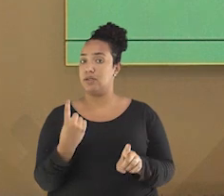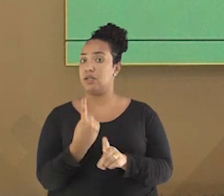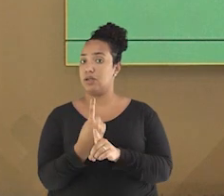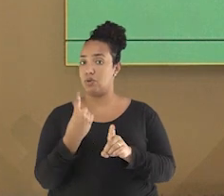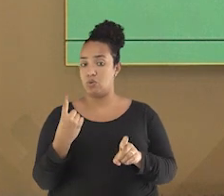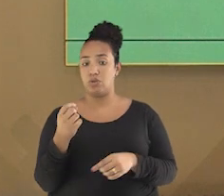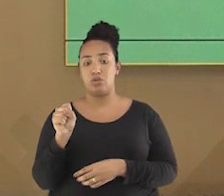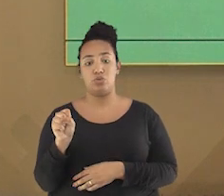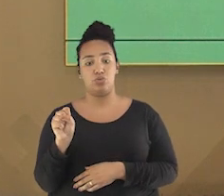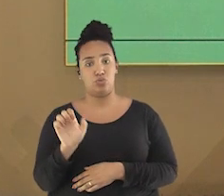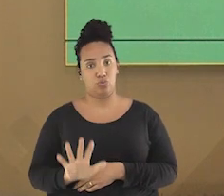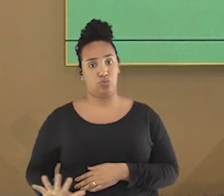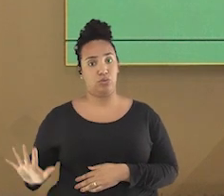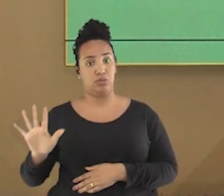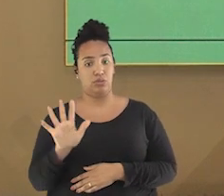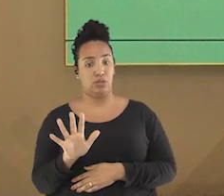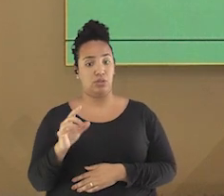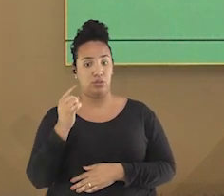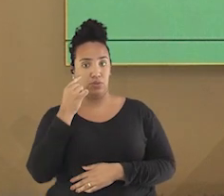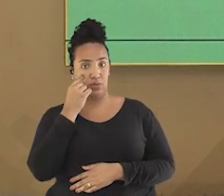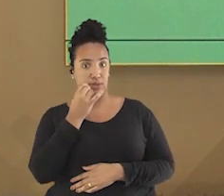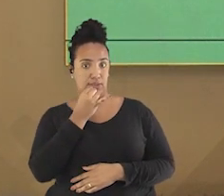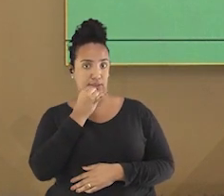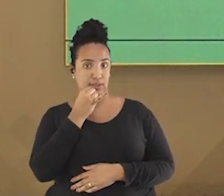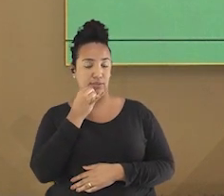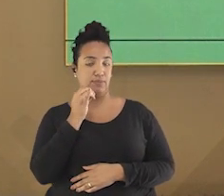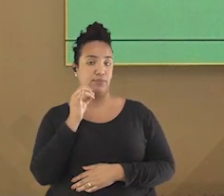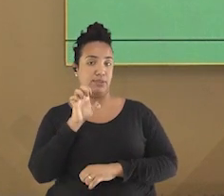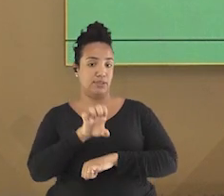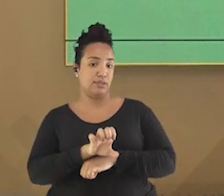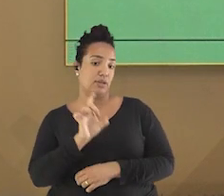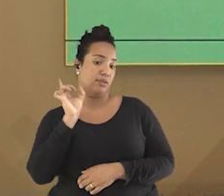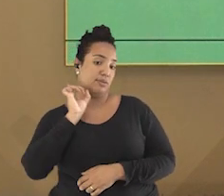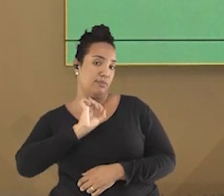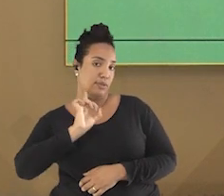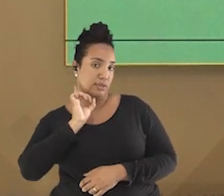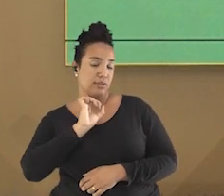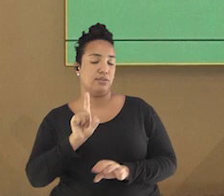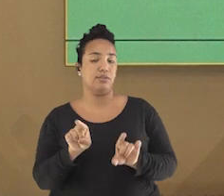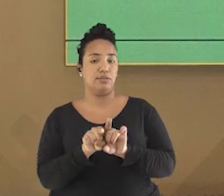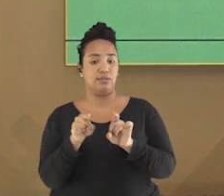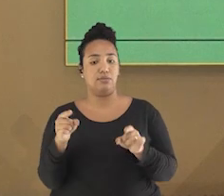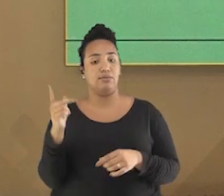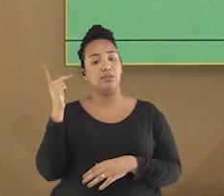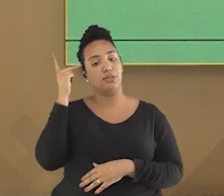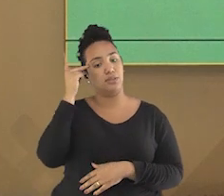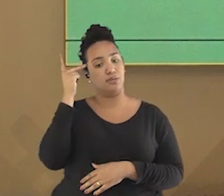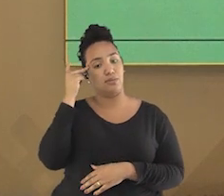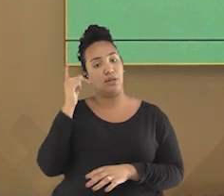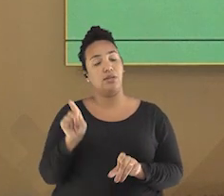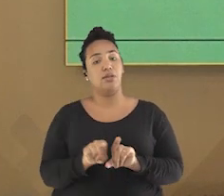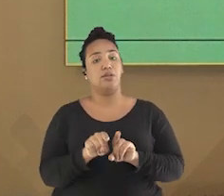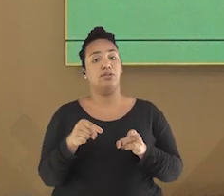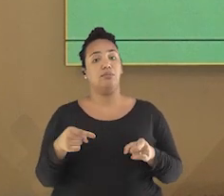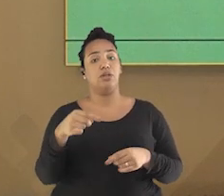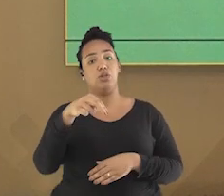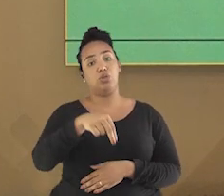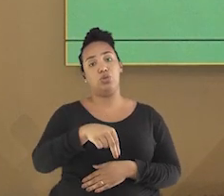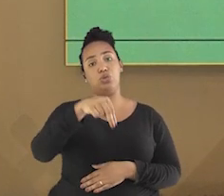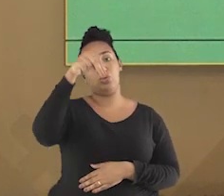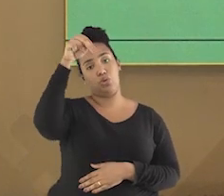presente no sudeste, com uma parte de Minas Gerais e São Paulo, e no norte, no estado